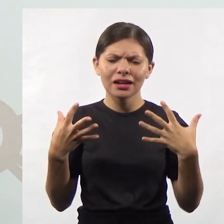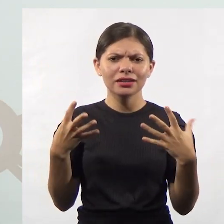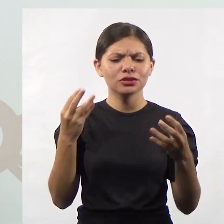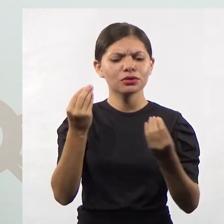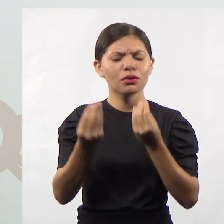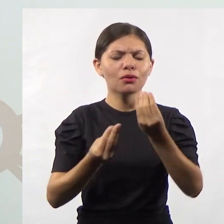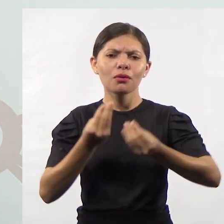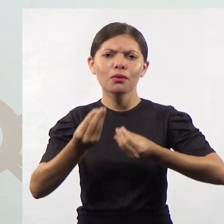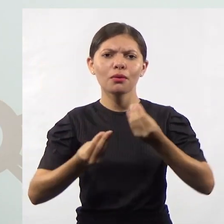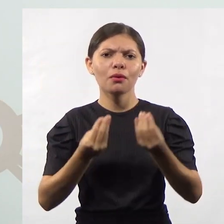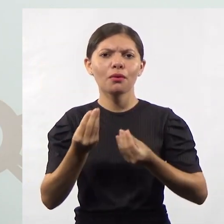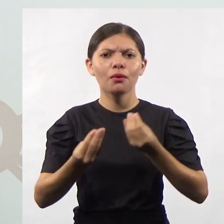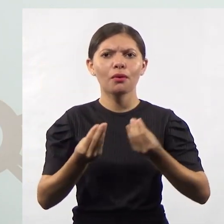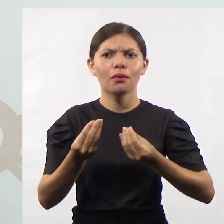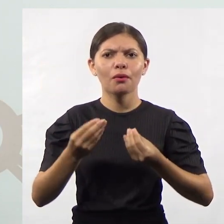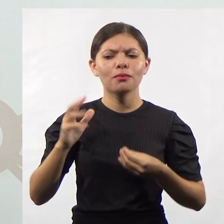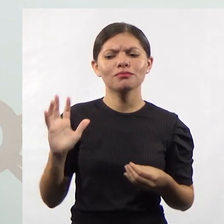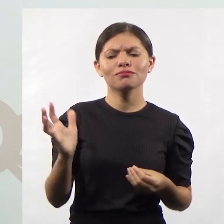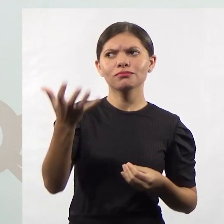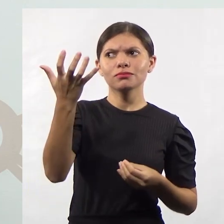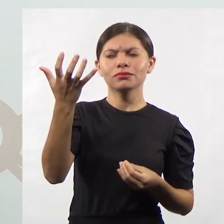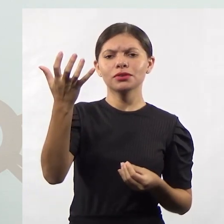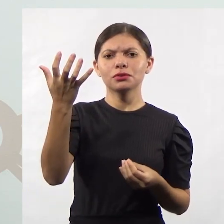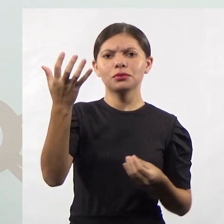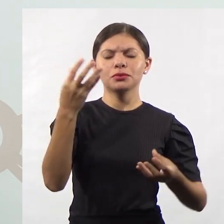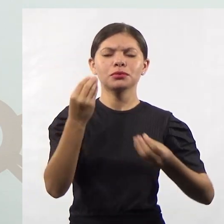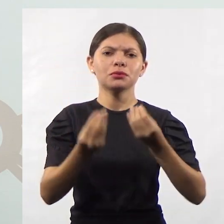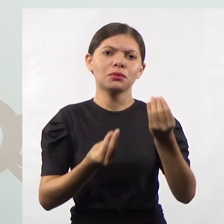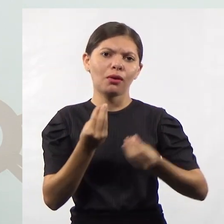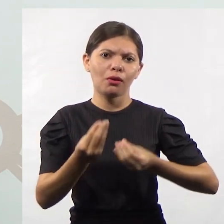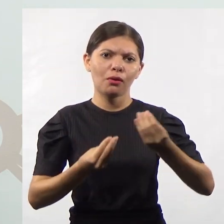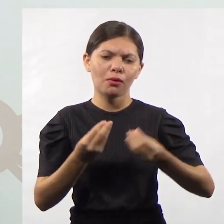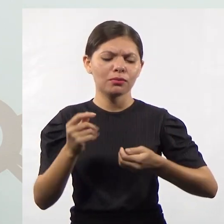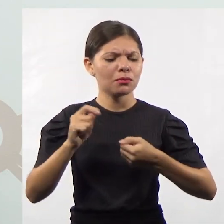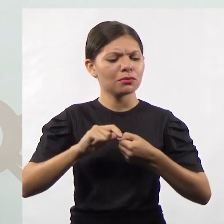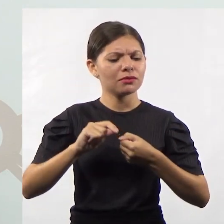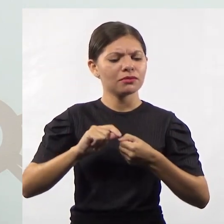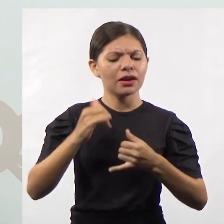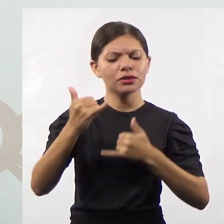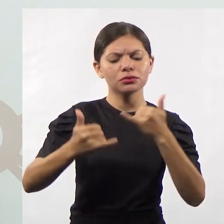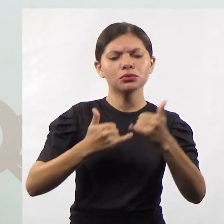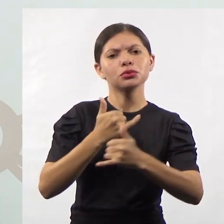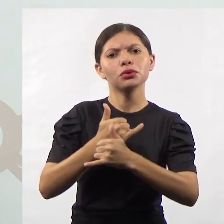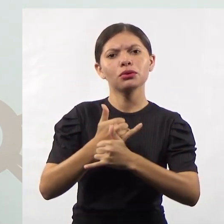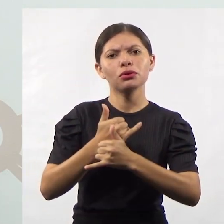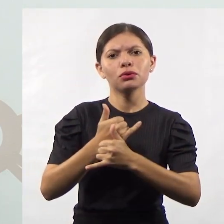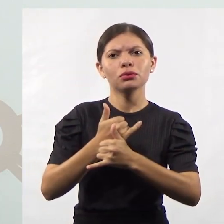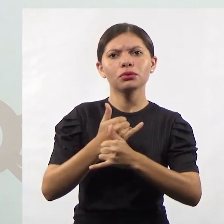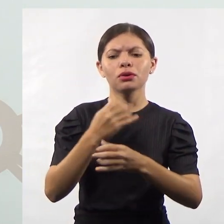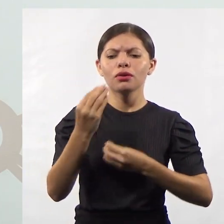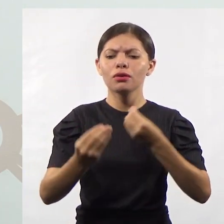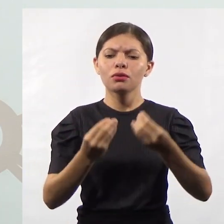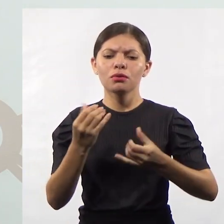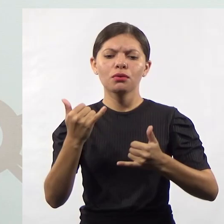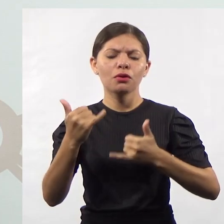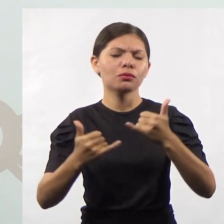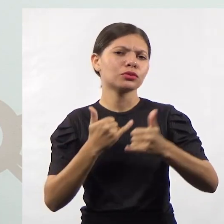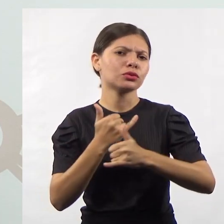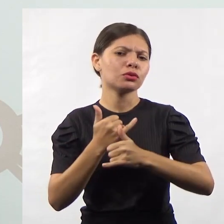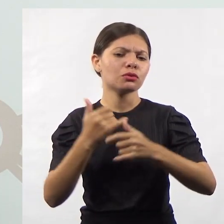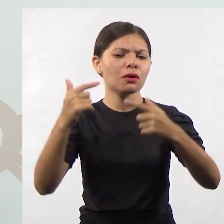como que funciona alguma coisa, como que se dá aquilo, como que realiza um jogo, de que jeito que esse jogo pode